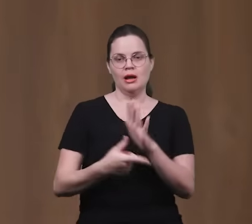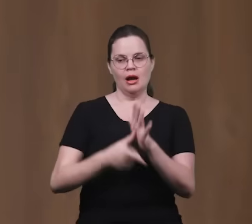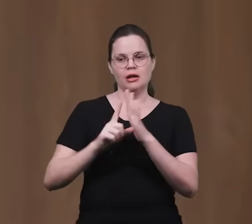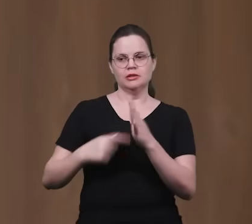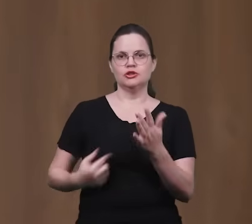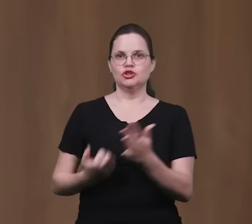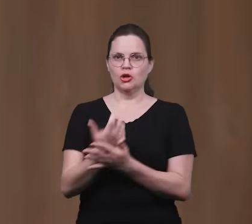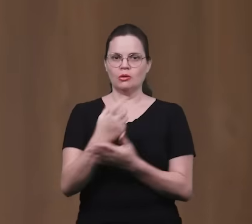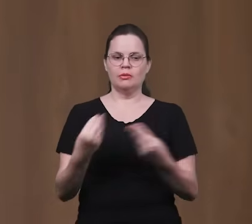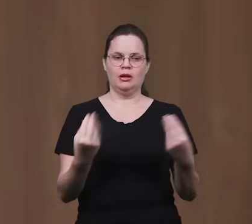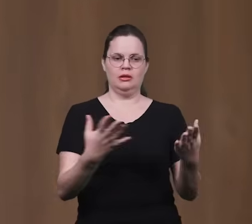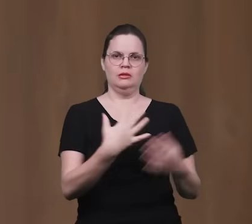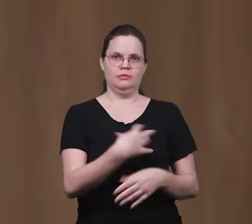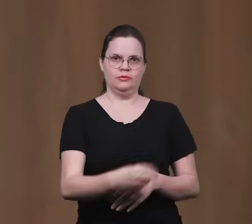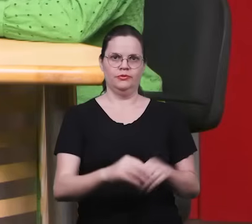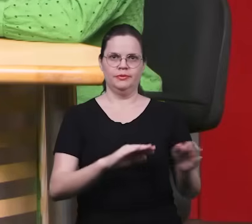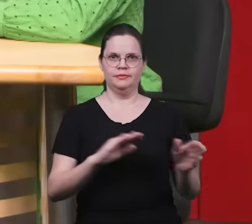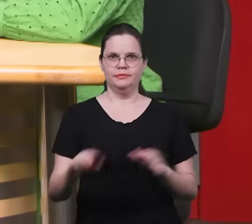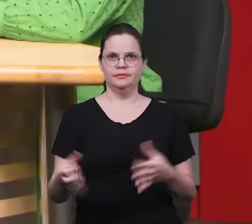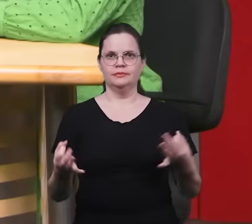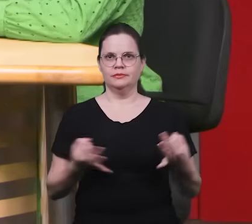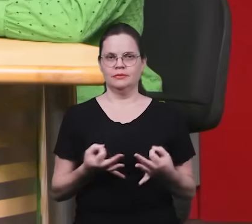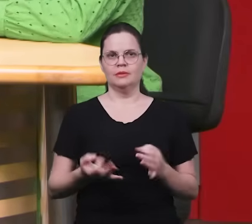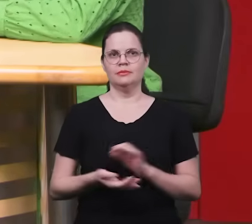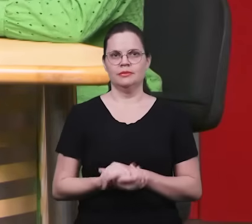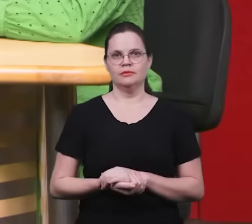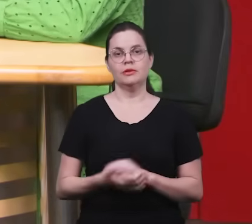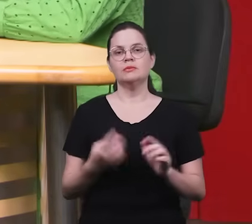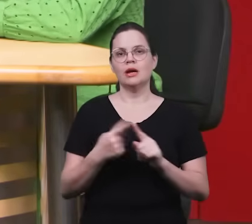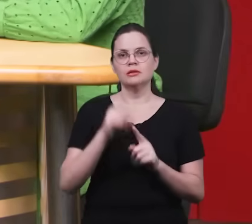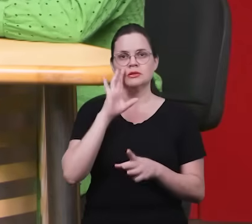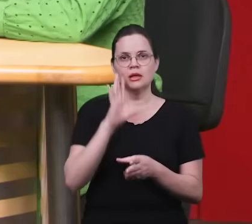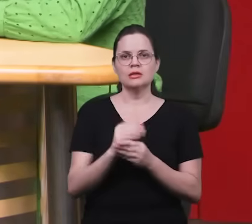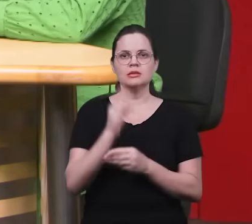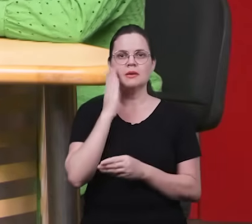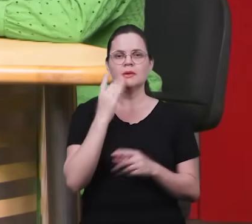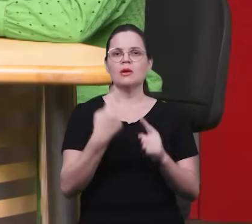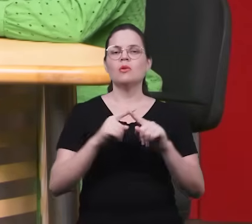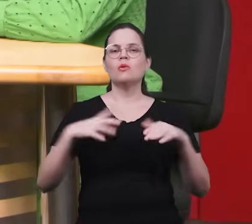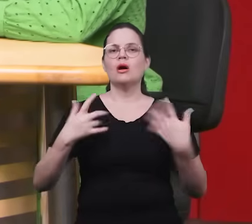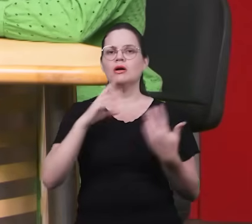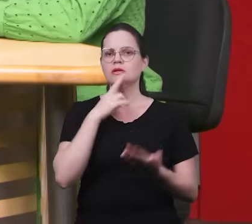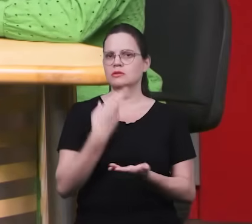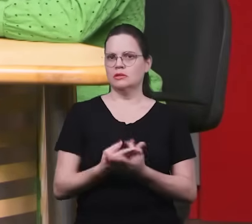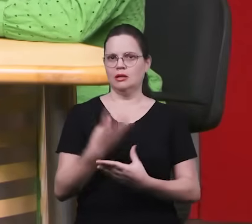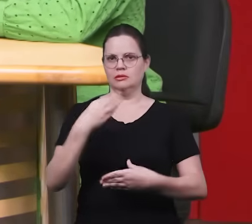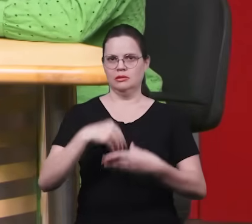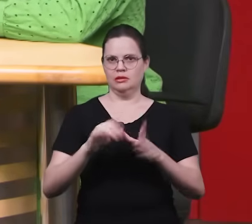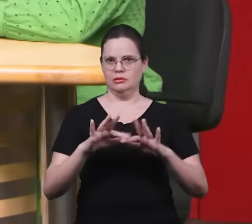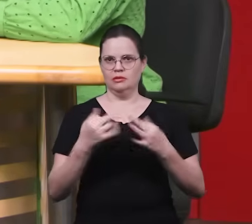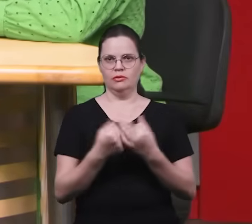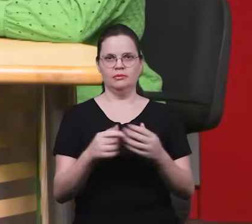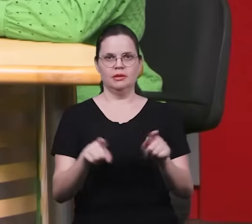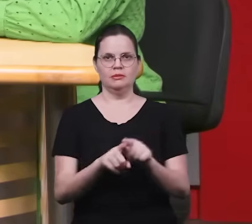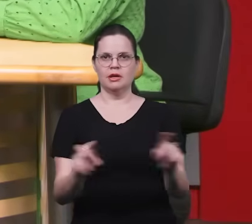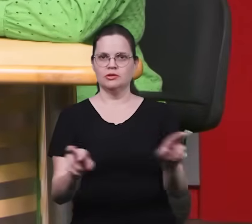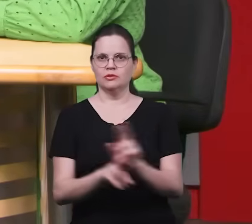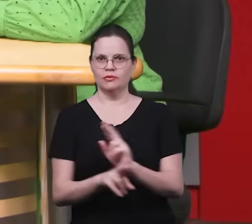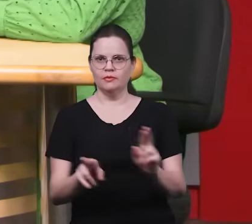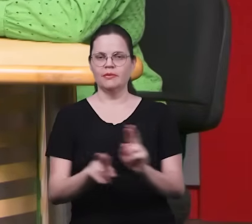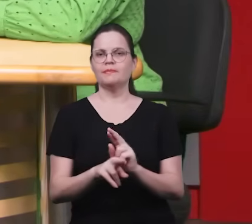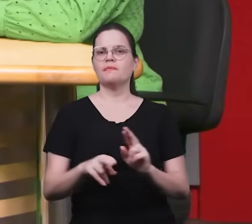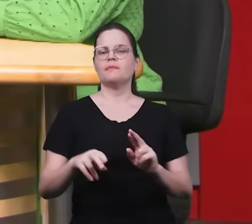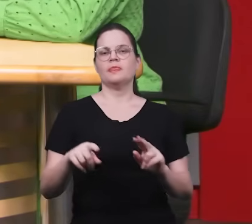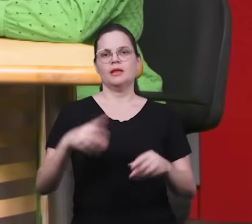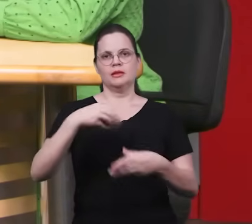consumo aos nossos filhos. O efeito, né, que isso causa na relação das nossas famílias, no desenvolvimento das